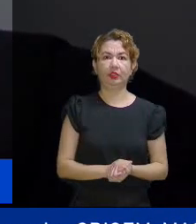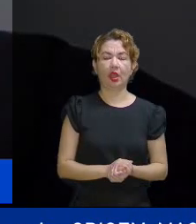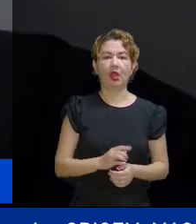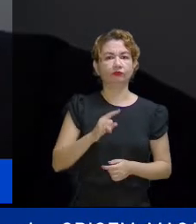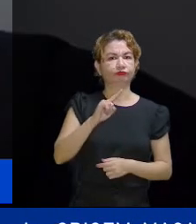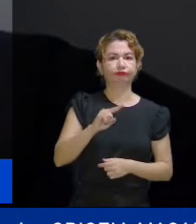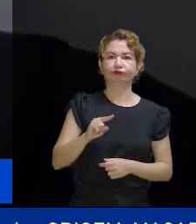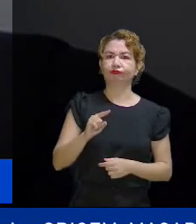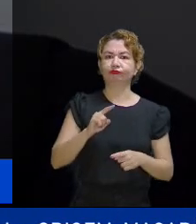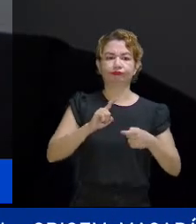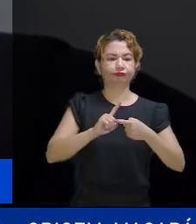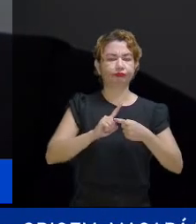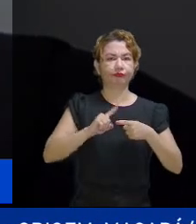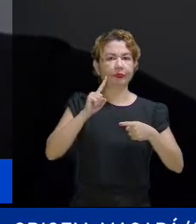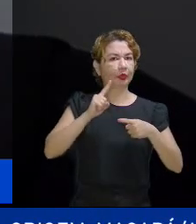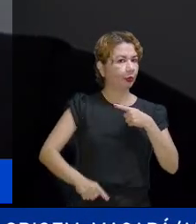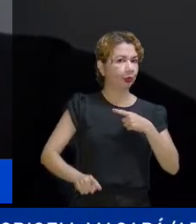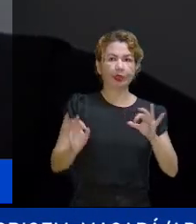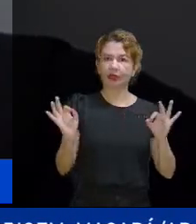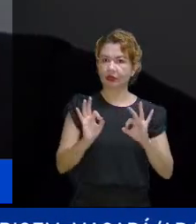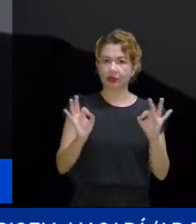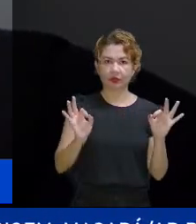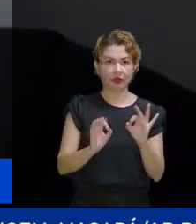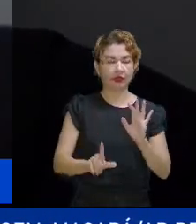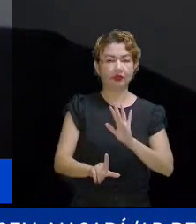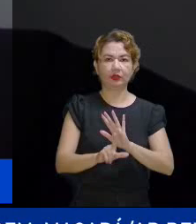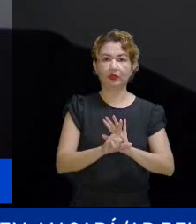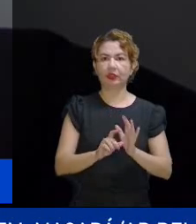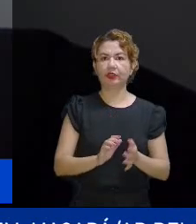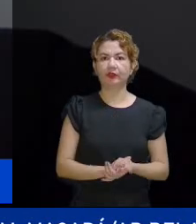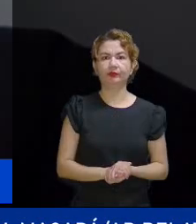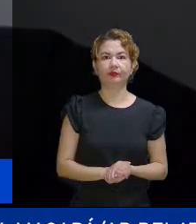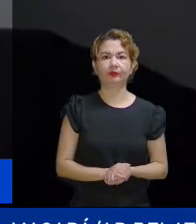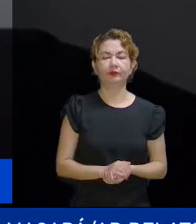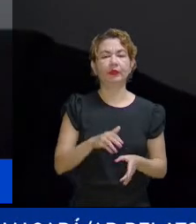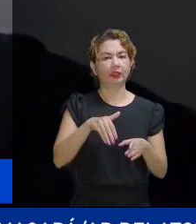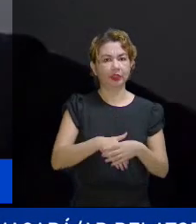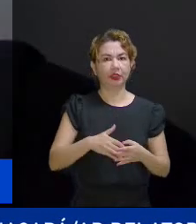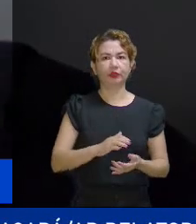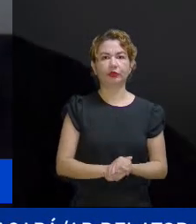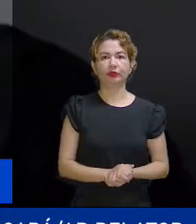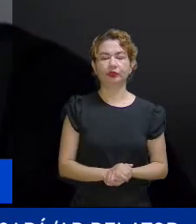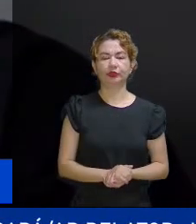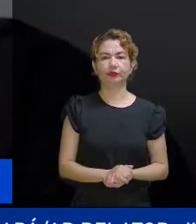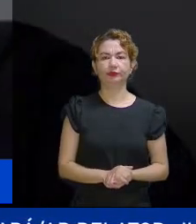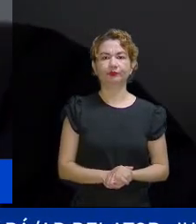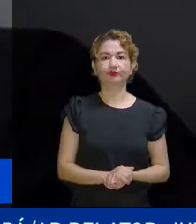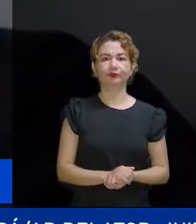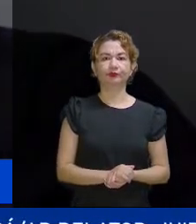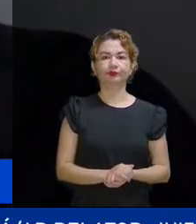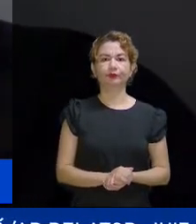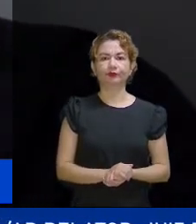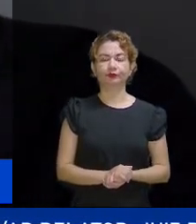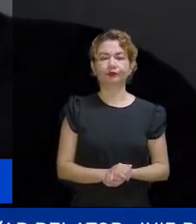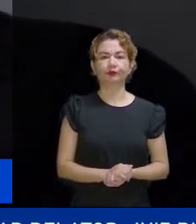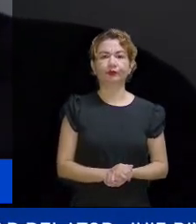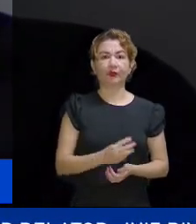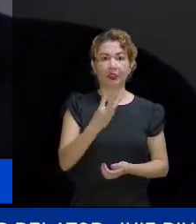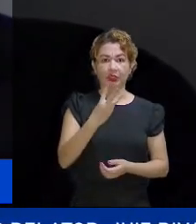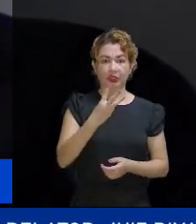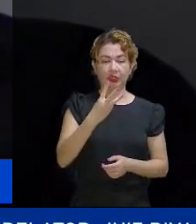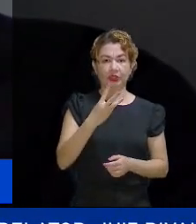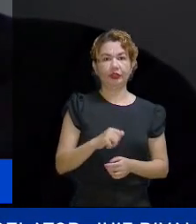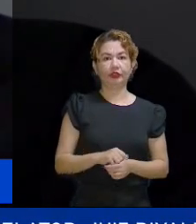vedação do artigo 73, inciso 6, letra B, da Lei Eleitoral, que proíbe, nos 3 meses